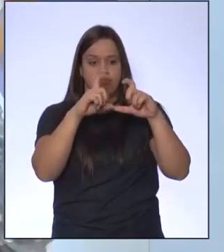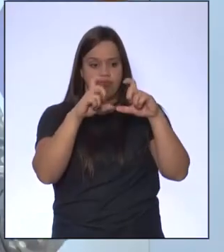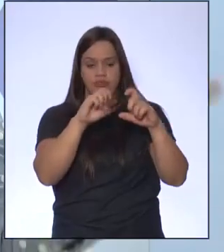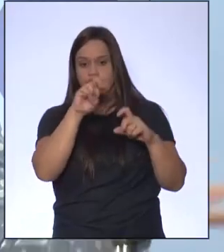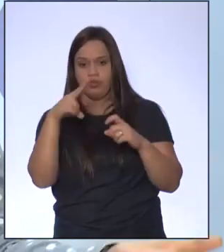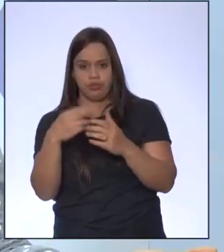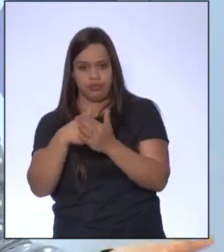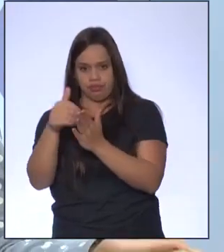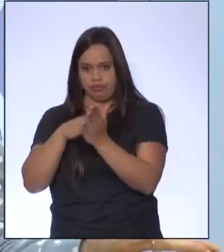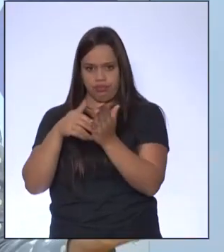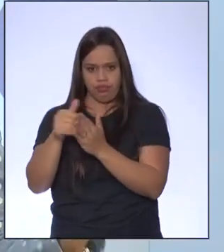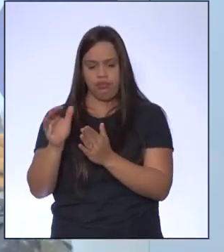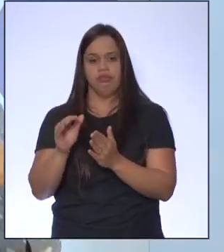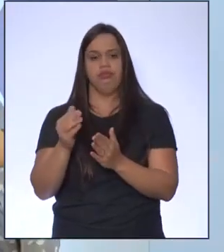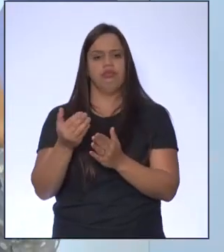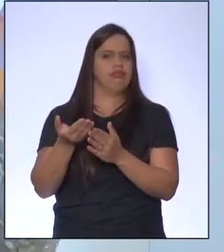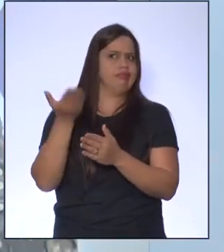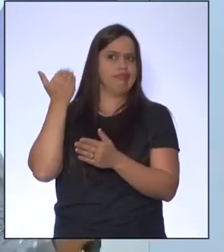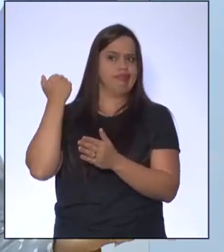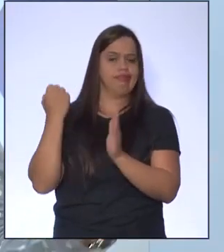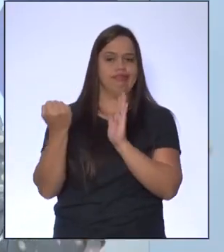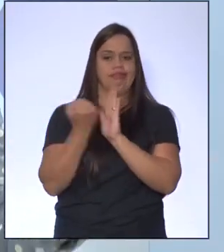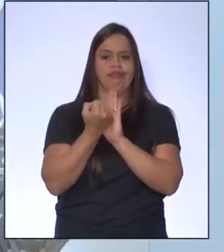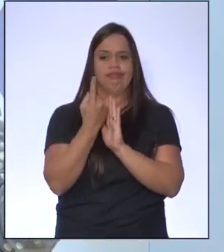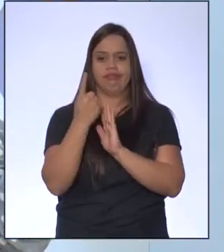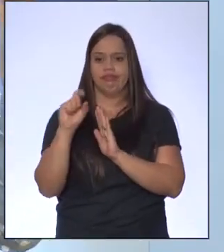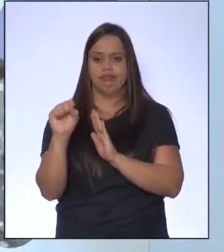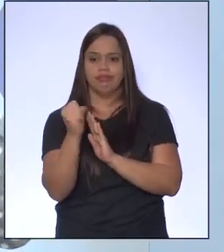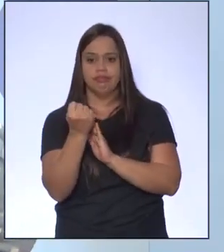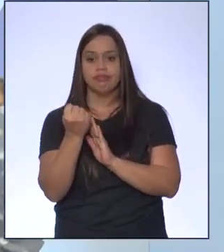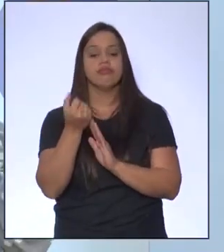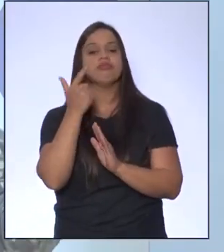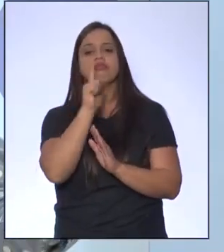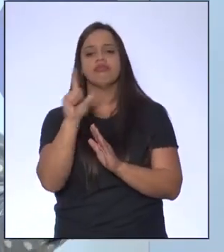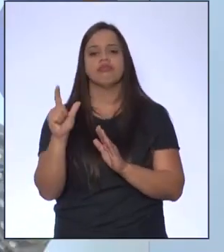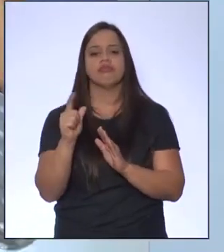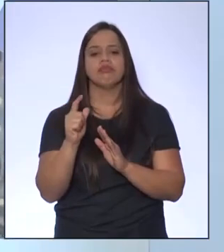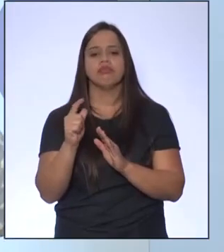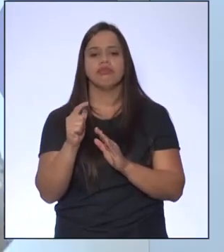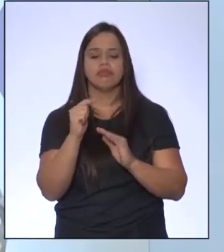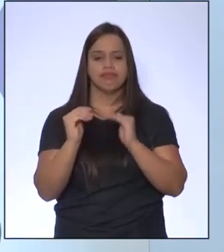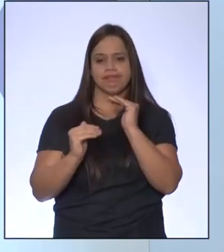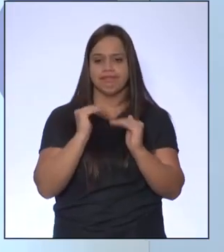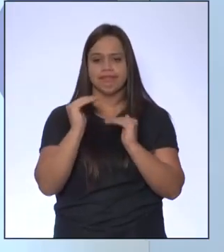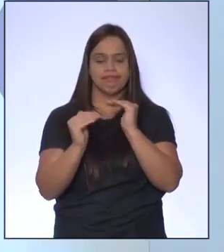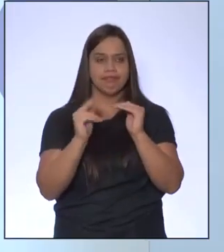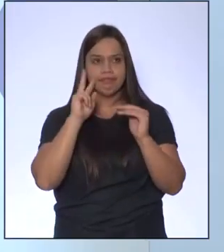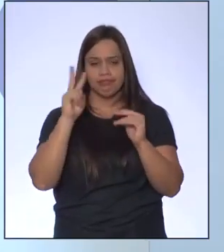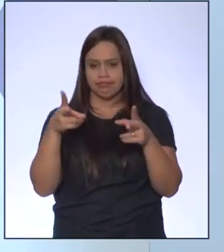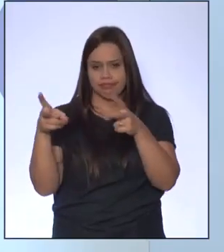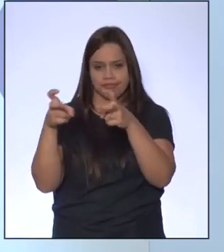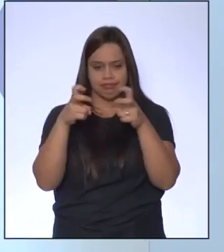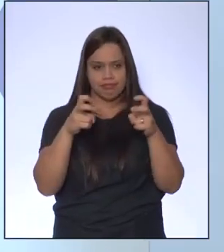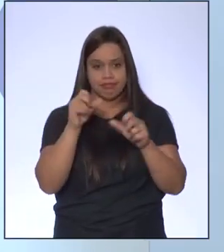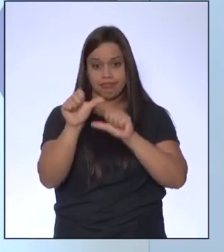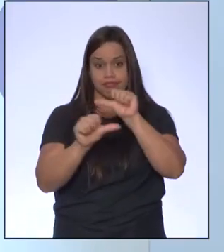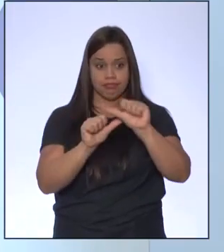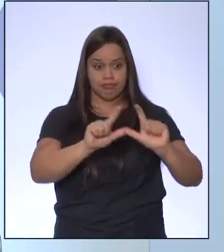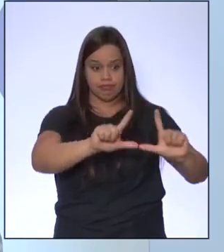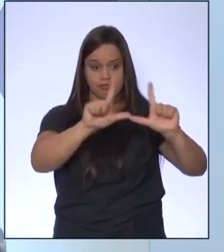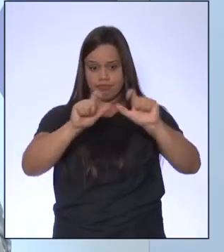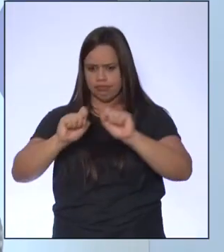gravura lá do século XVIII e conseguir construindo, né, aí as modificações da paisagem a